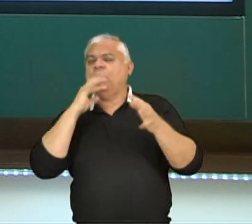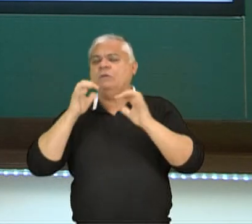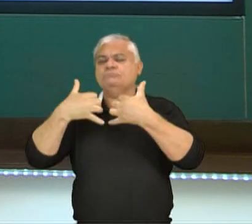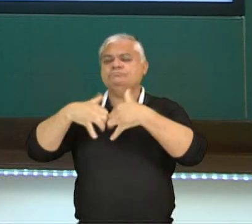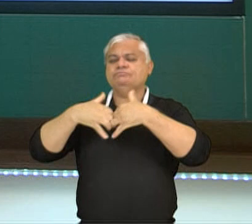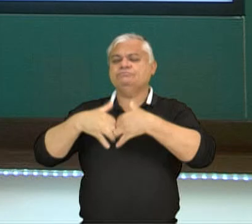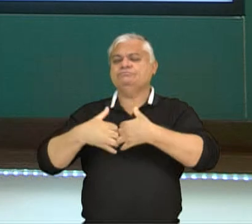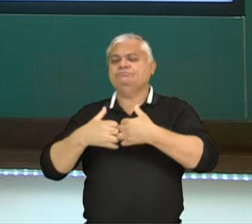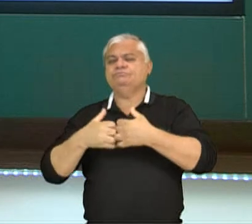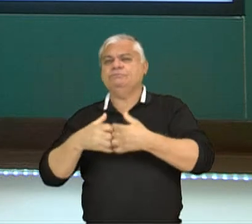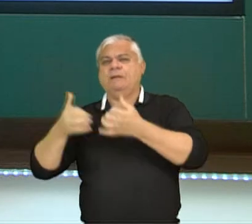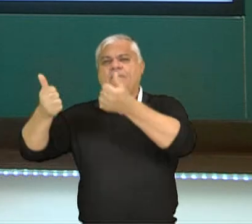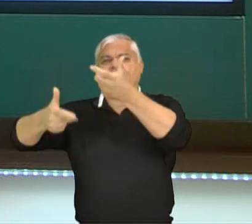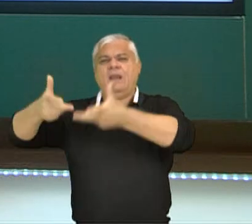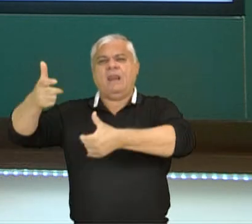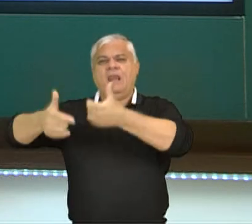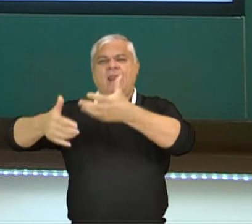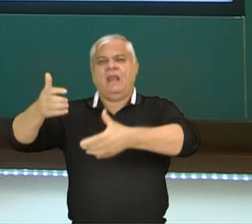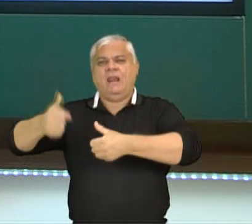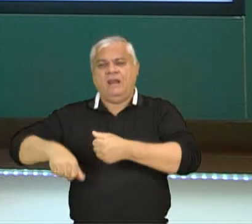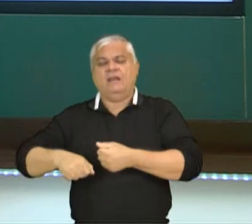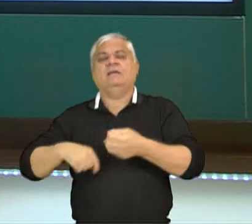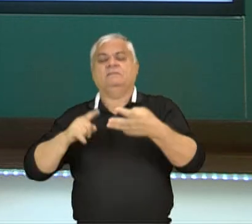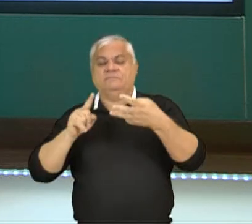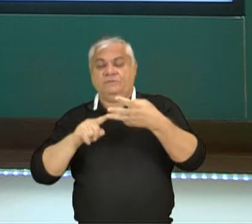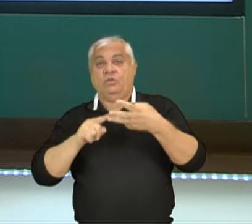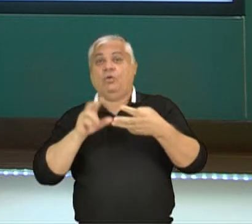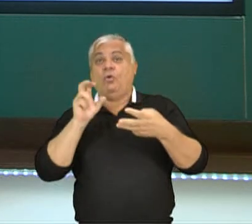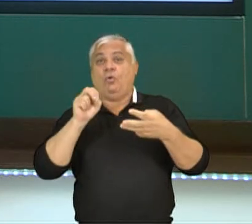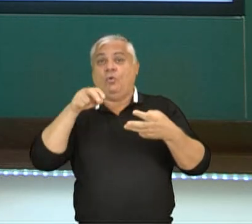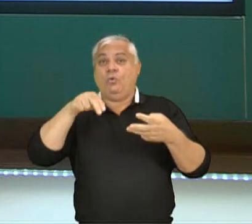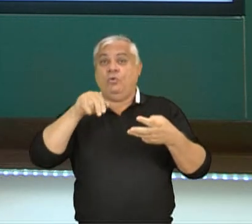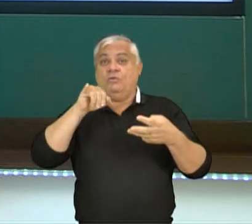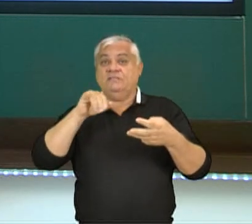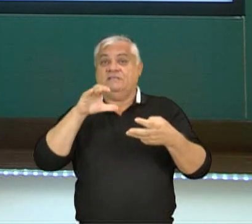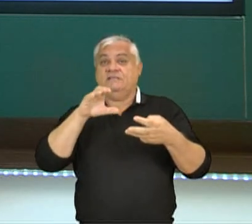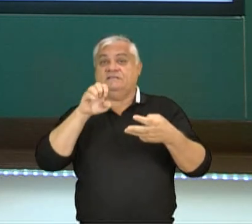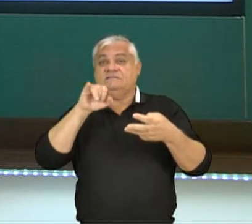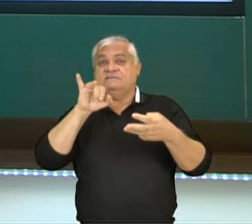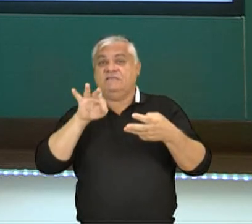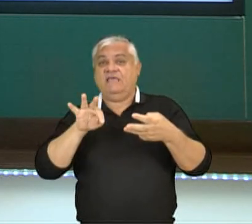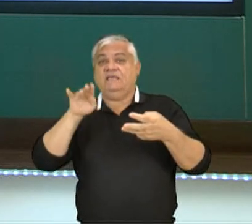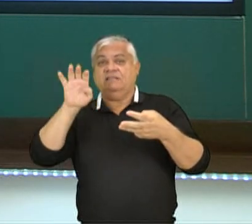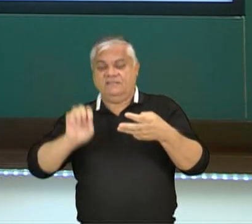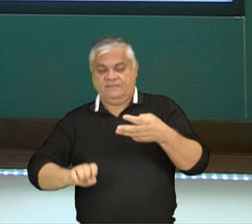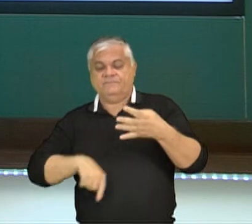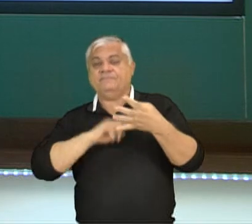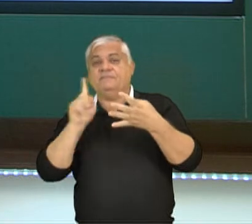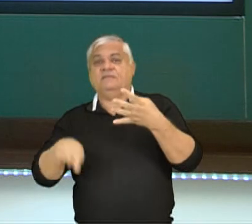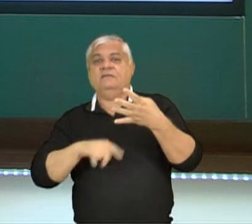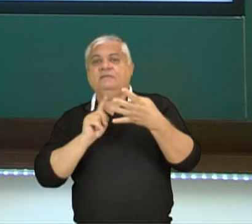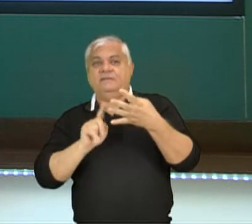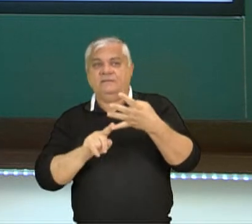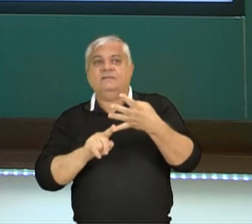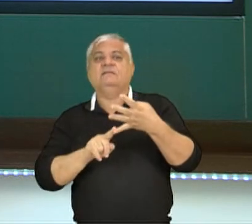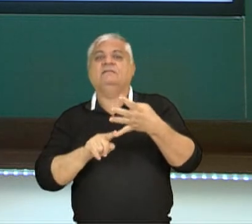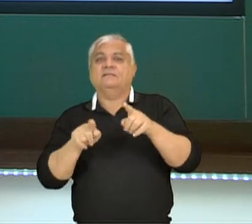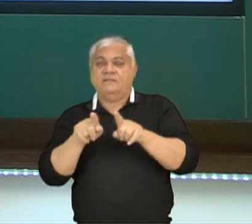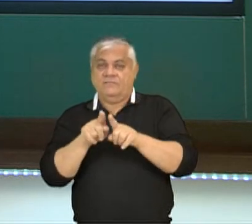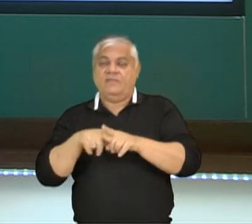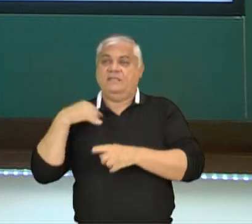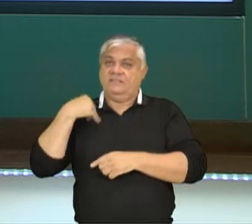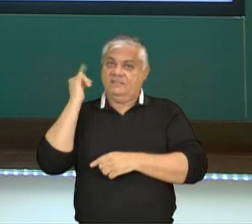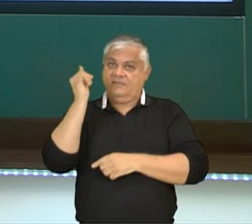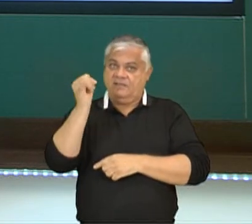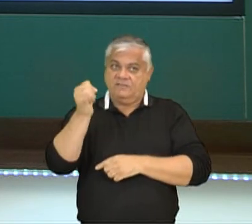leitor quais foram os pensamentos, os sentimentos, as impressões sensoriais, né? Então temos a presença do narrador em uma